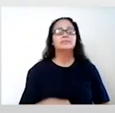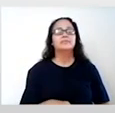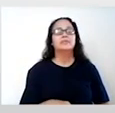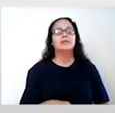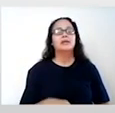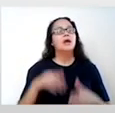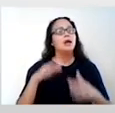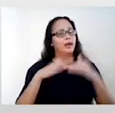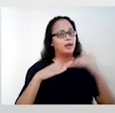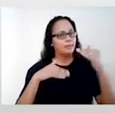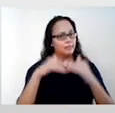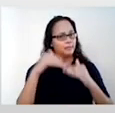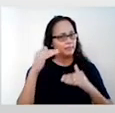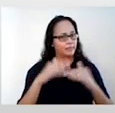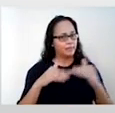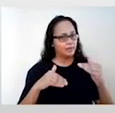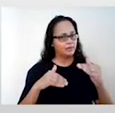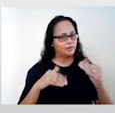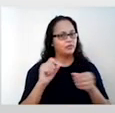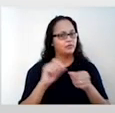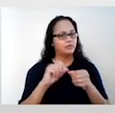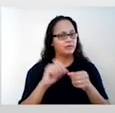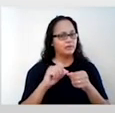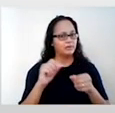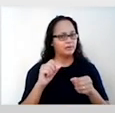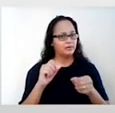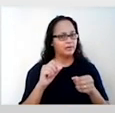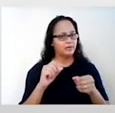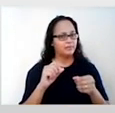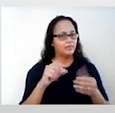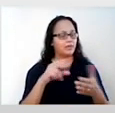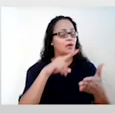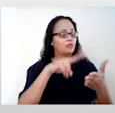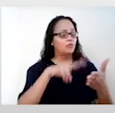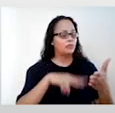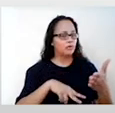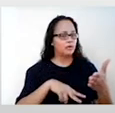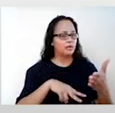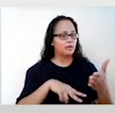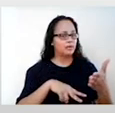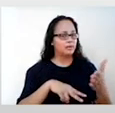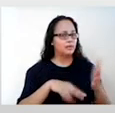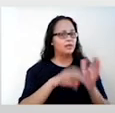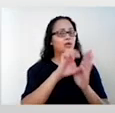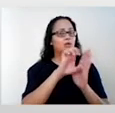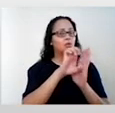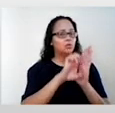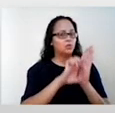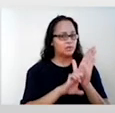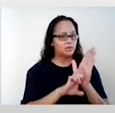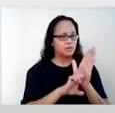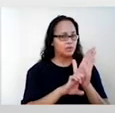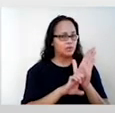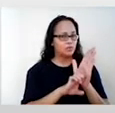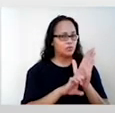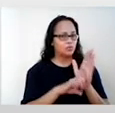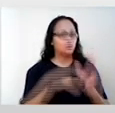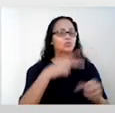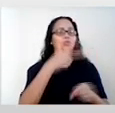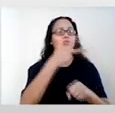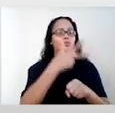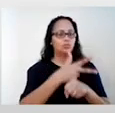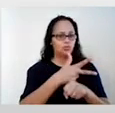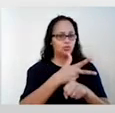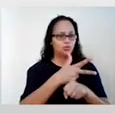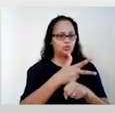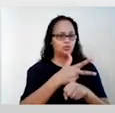colocar isso em prática, nós vamos ver um fragmento, um trechinho do Estatuto do Idoso. Olha a imagem desse idoso. Vocês